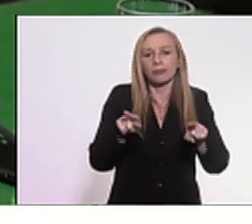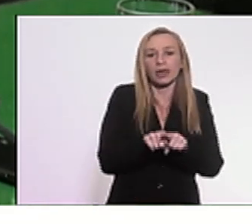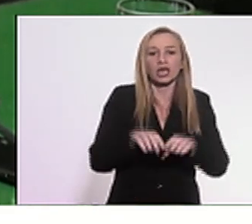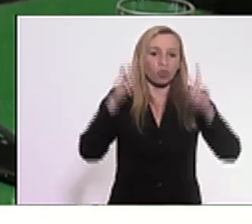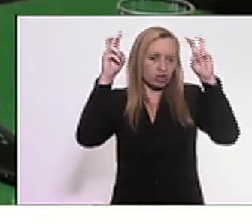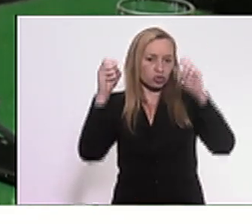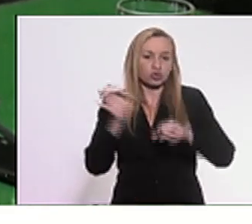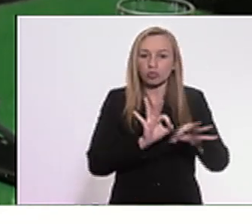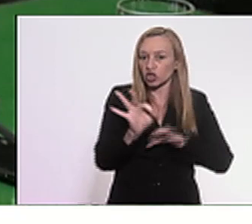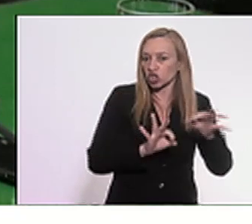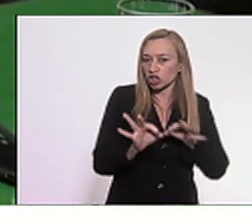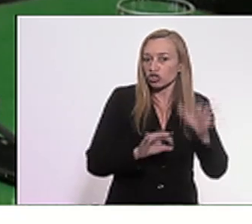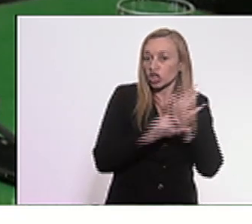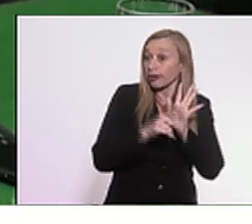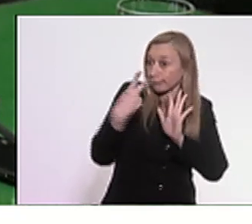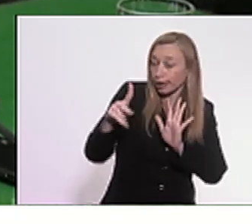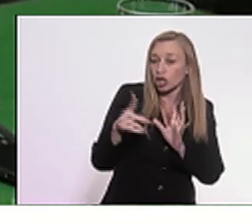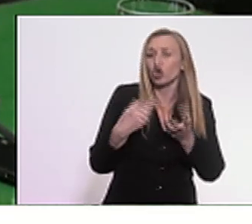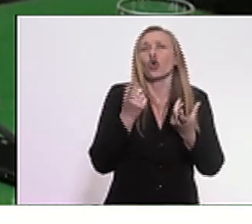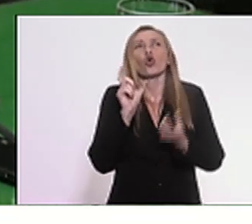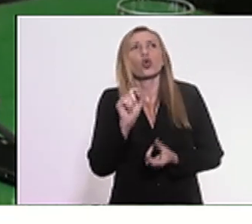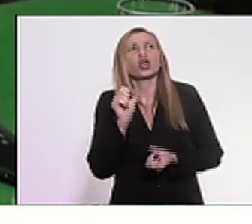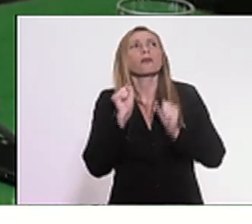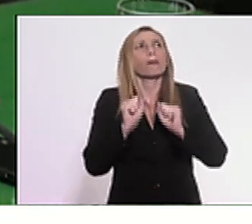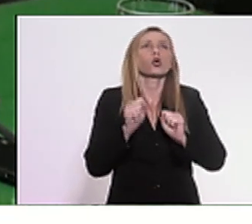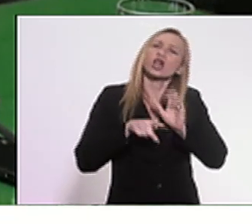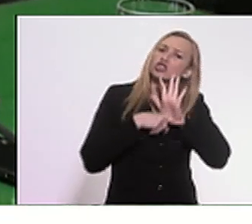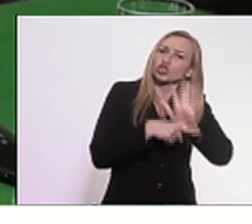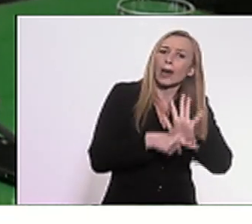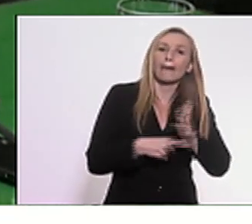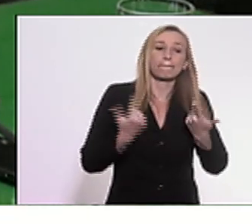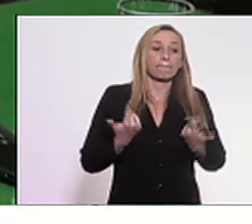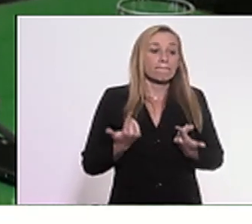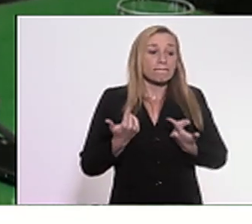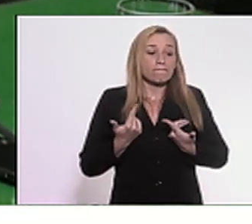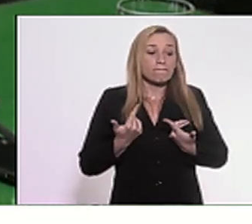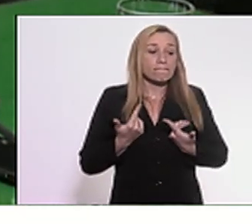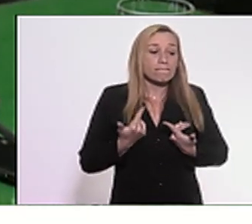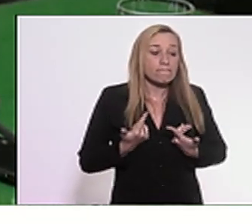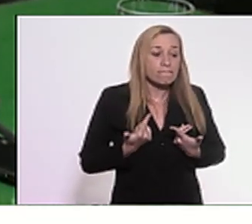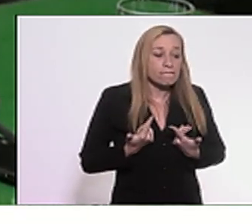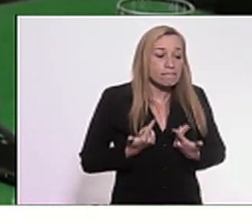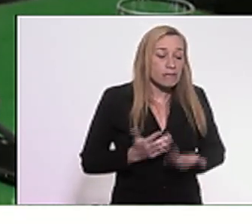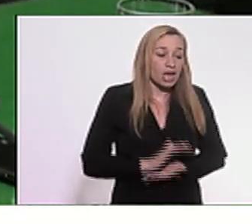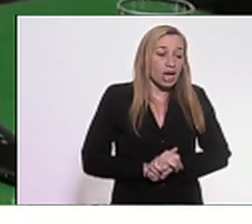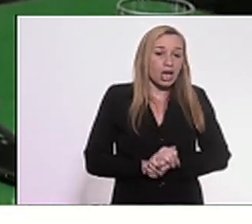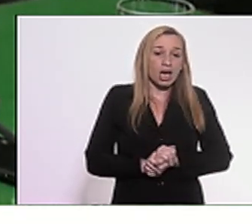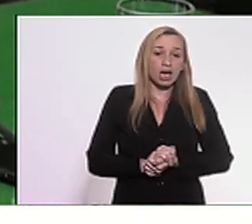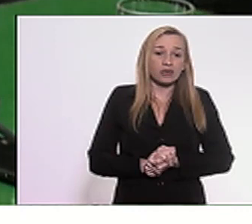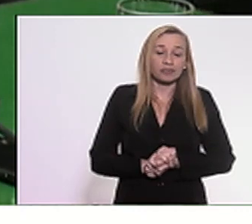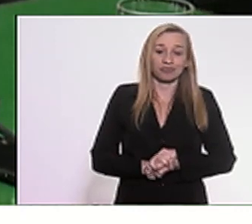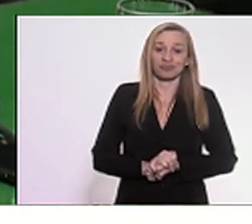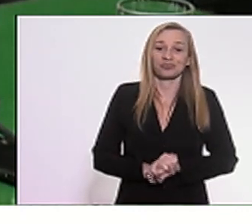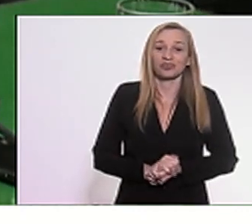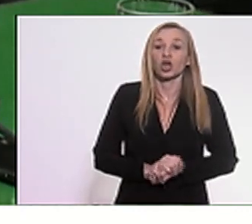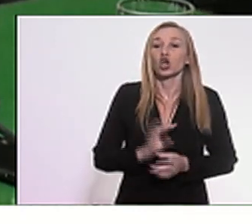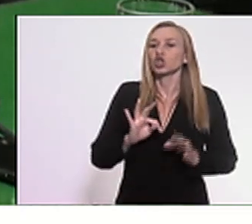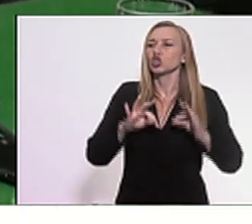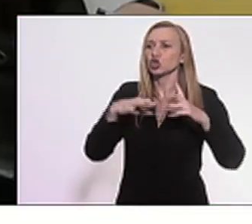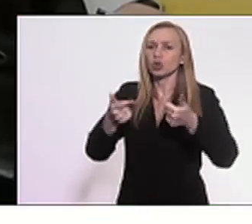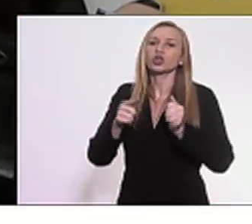do projeto de lei dele para ver o que a gente pode ajudar, mas sim. Todas as iniciativas